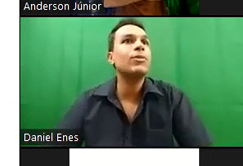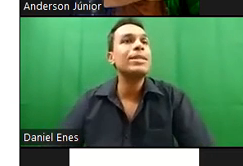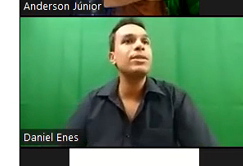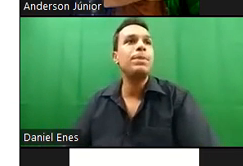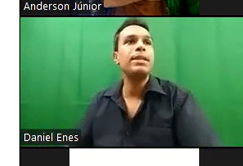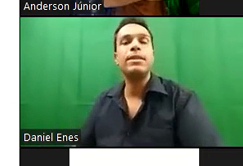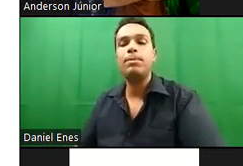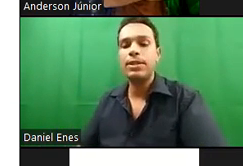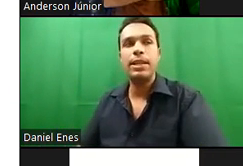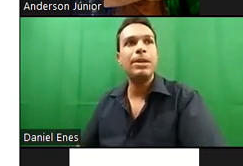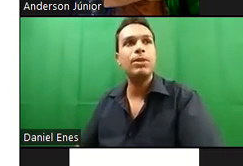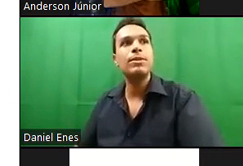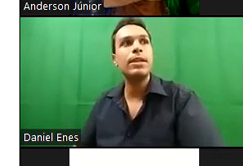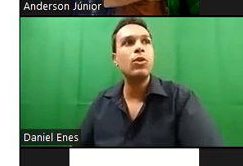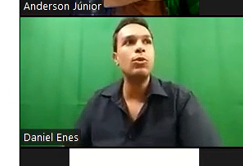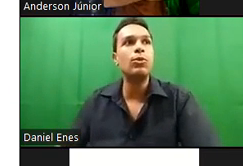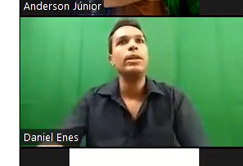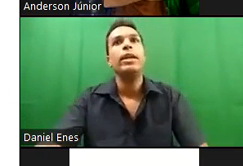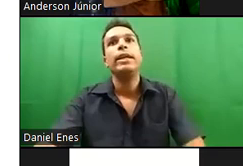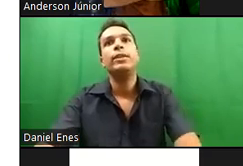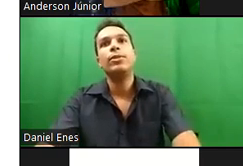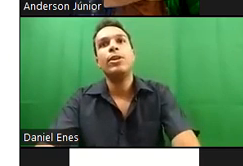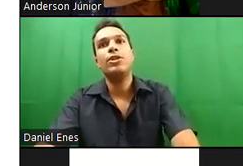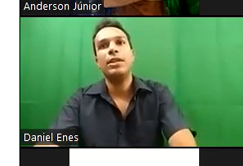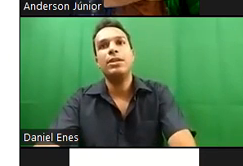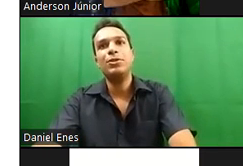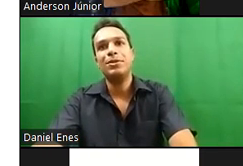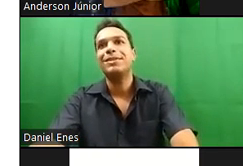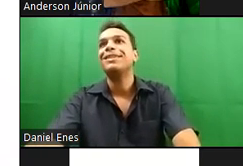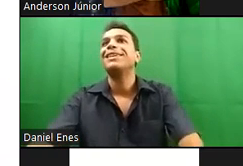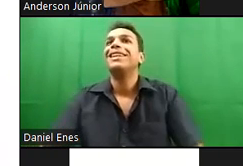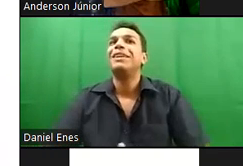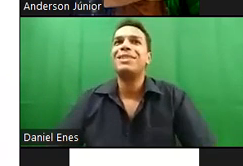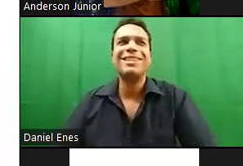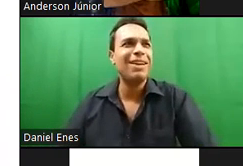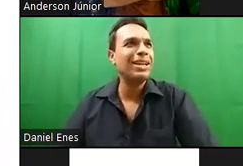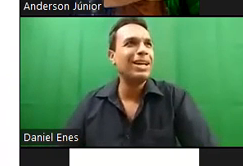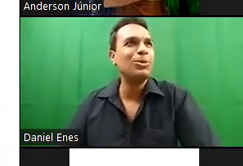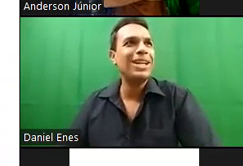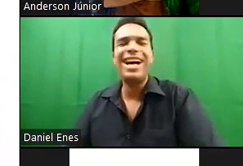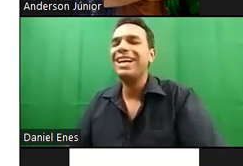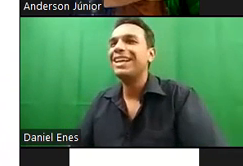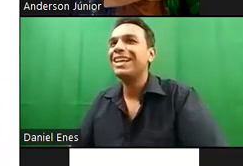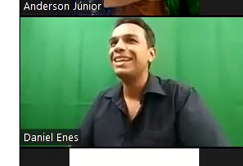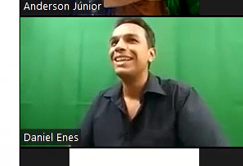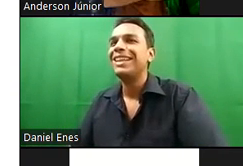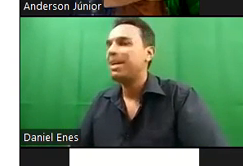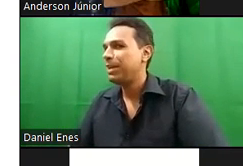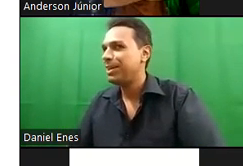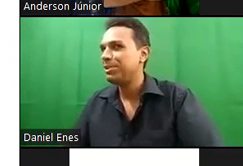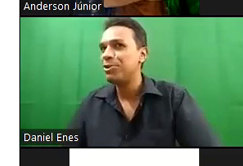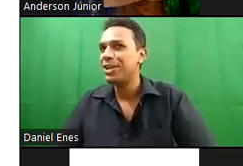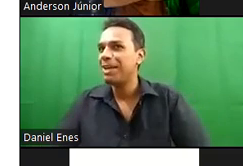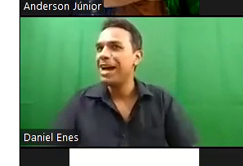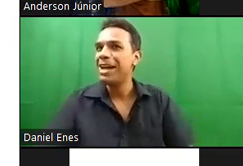quais são esses princípios e elementos em comum? Então, nós temos, né, vocês devem adorar, né, pegar